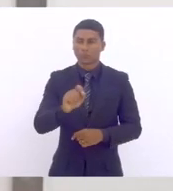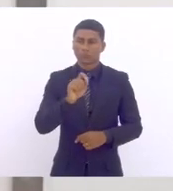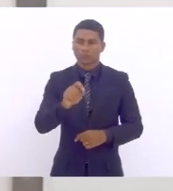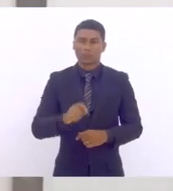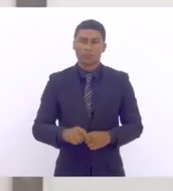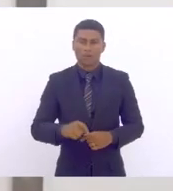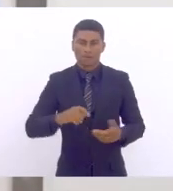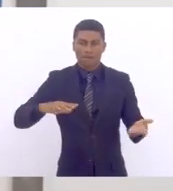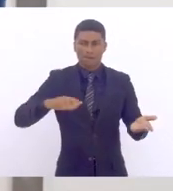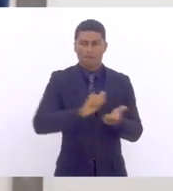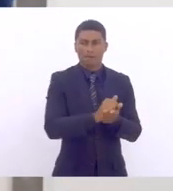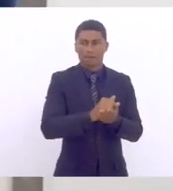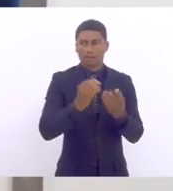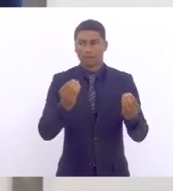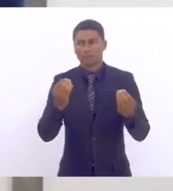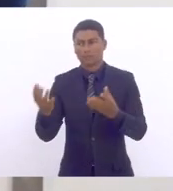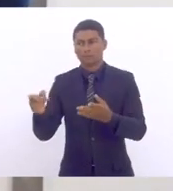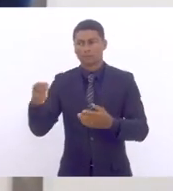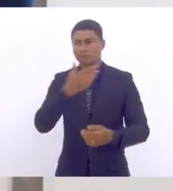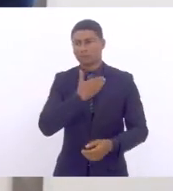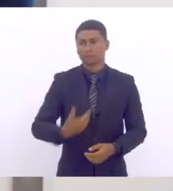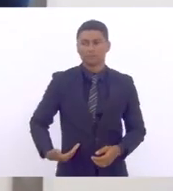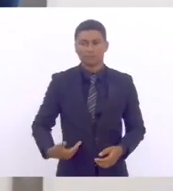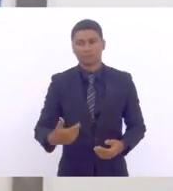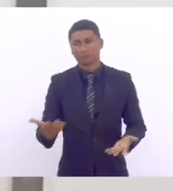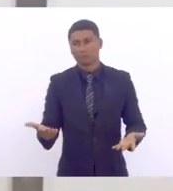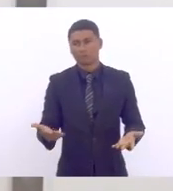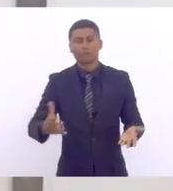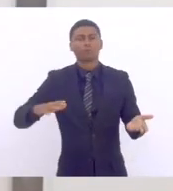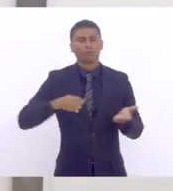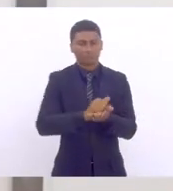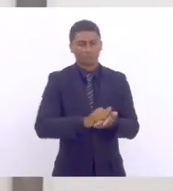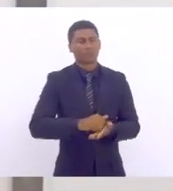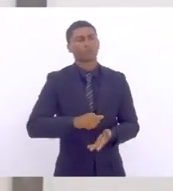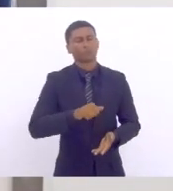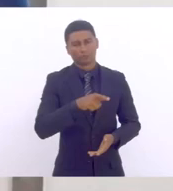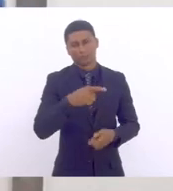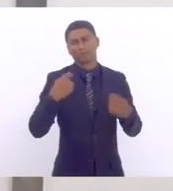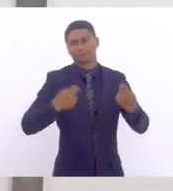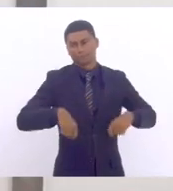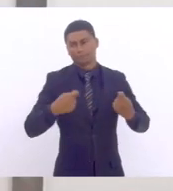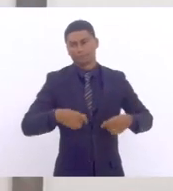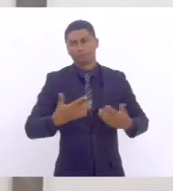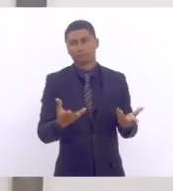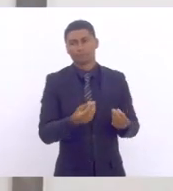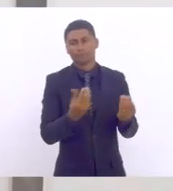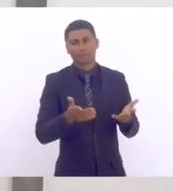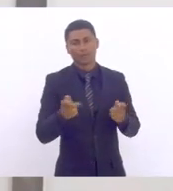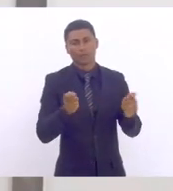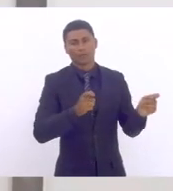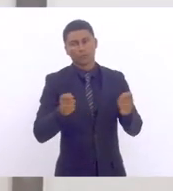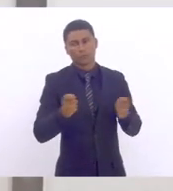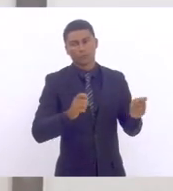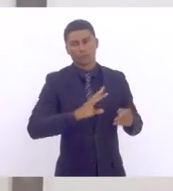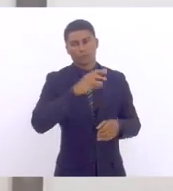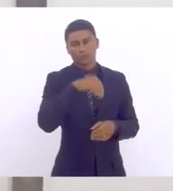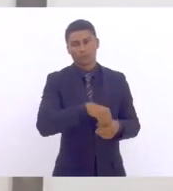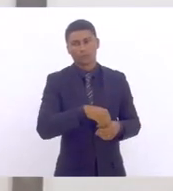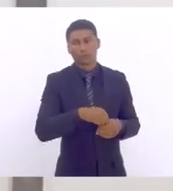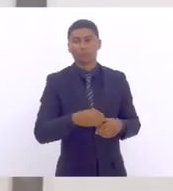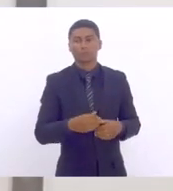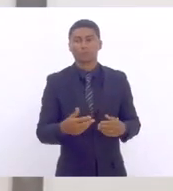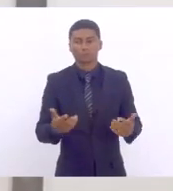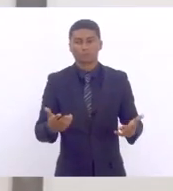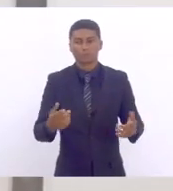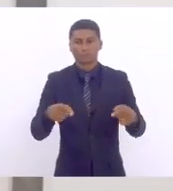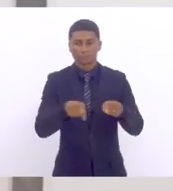desse cadastro ao poder público. Esse cadastro deve existir para um controle interno da torcida e, conforme sustentado aqui